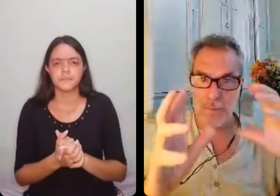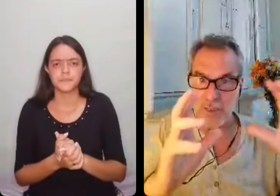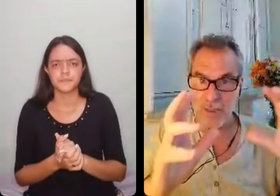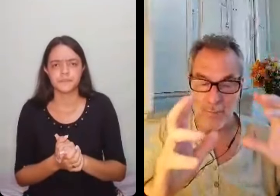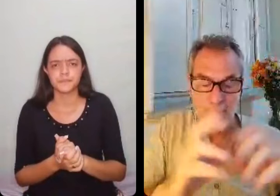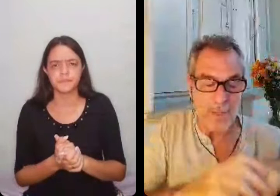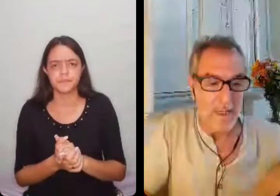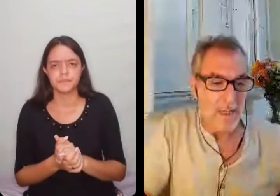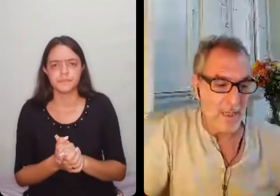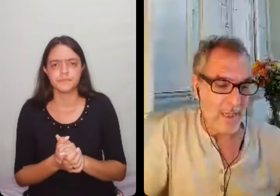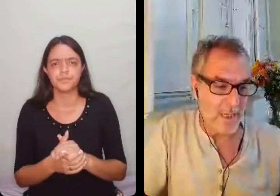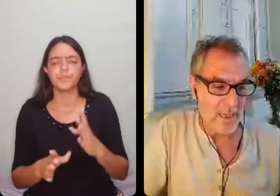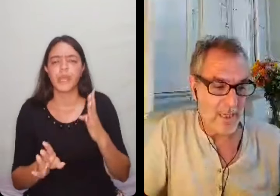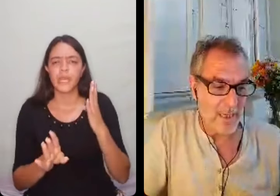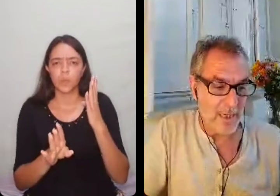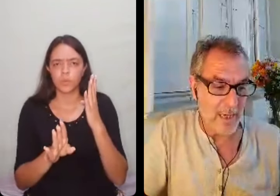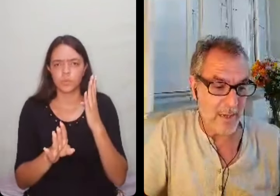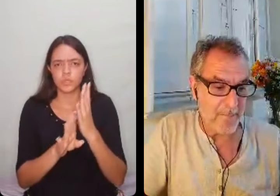em contraposição.